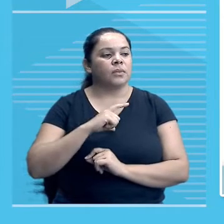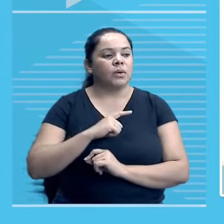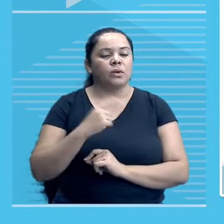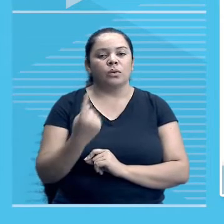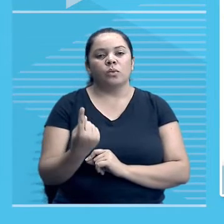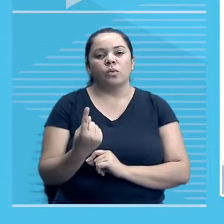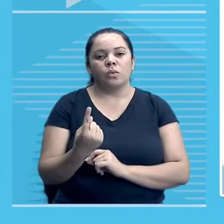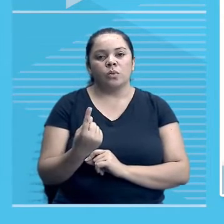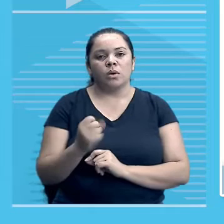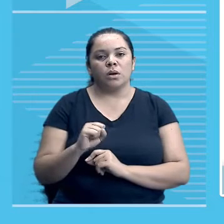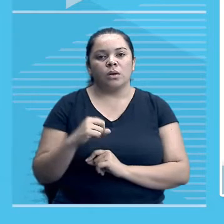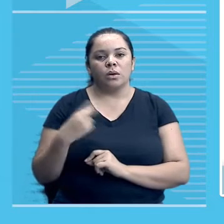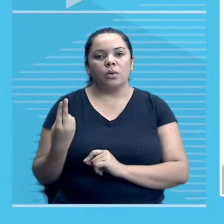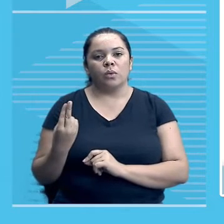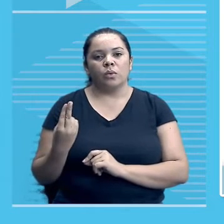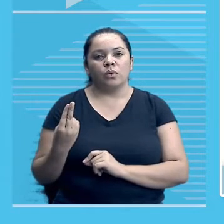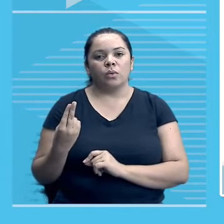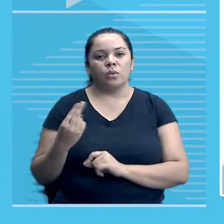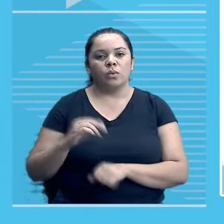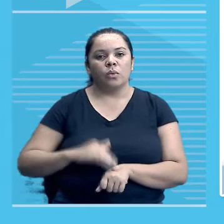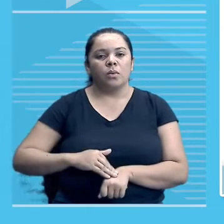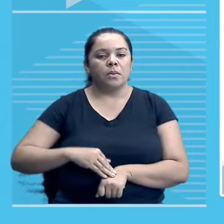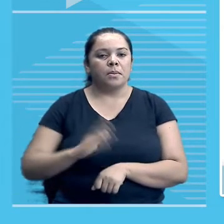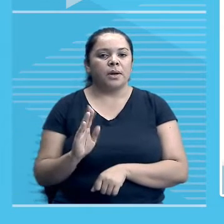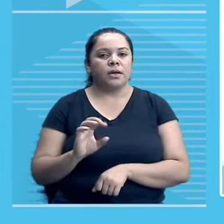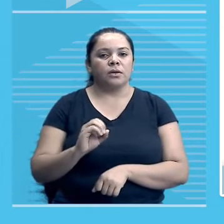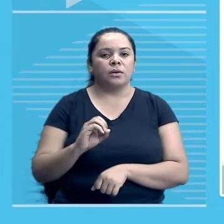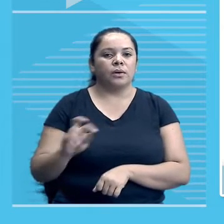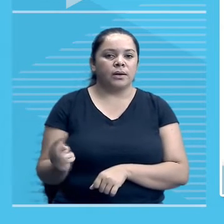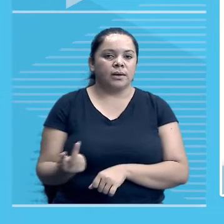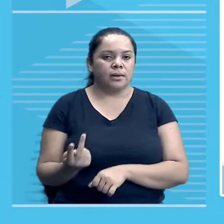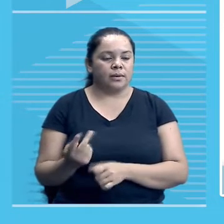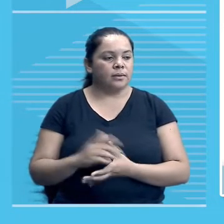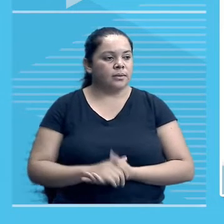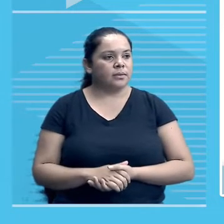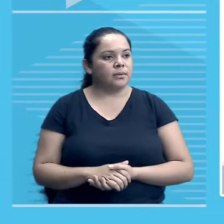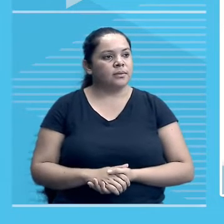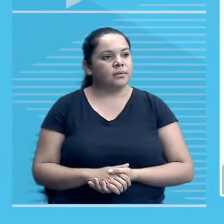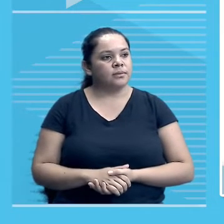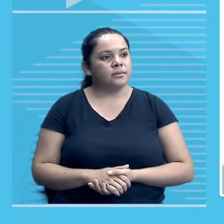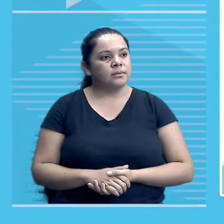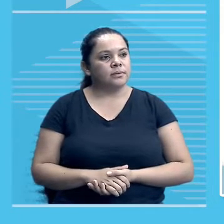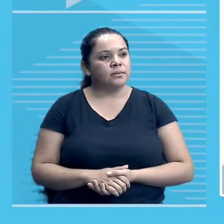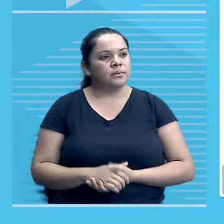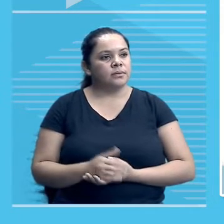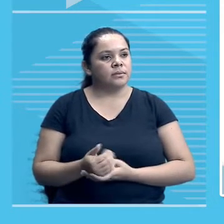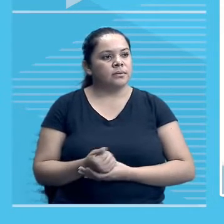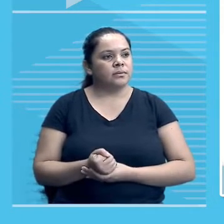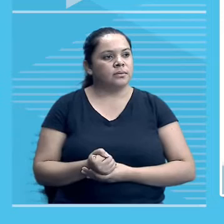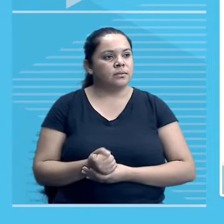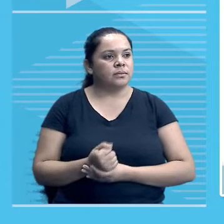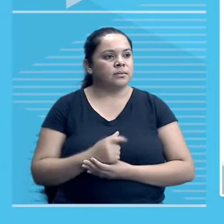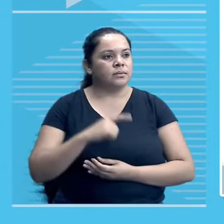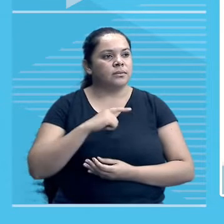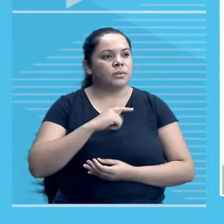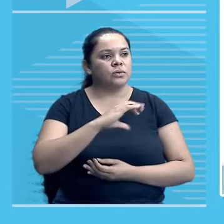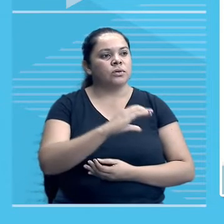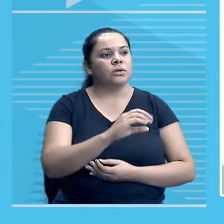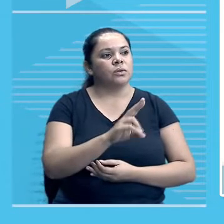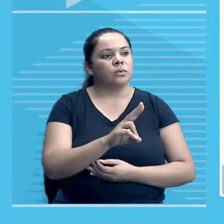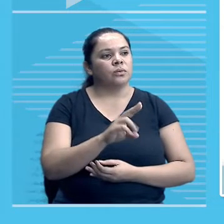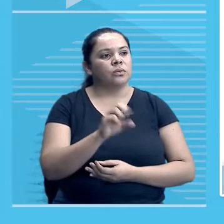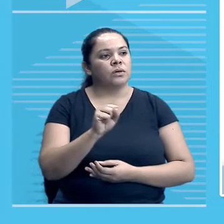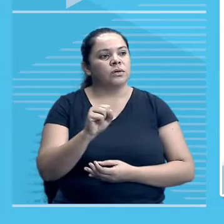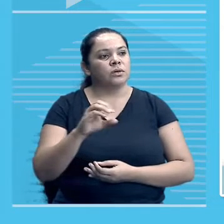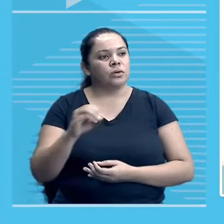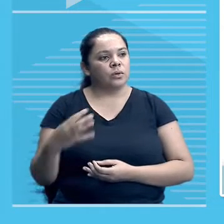mais molécula de água, aliás, no sal. Como, por exemplo, você tem ali o sulfato de cobre pentahidratado, o sulfato